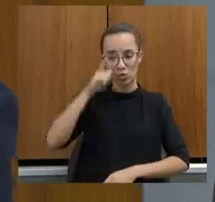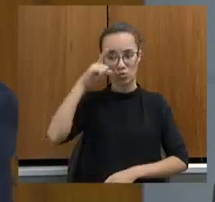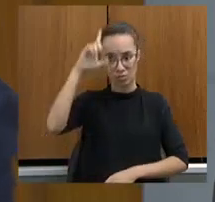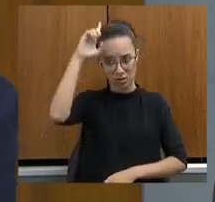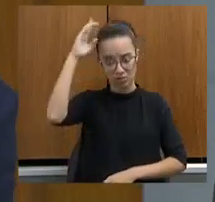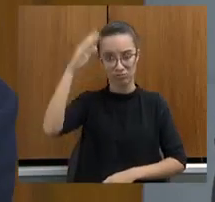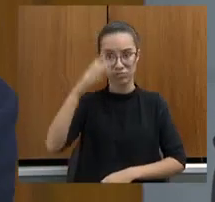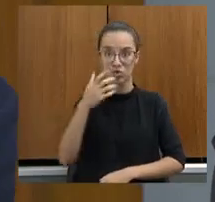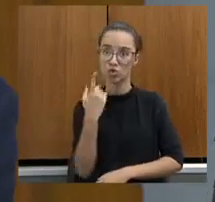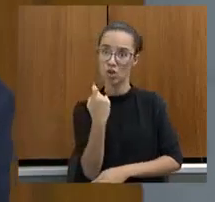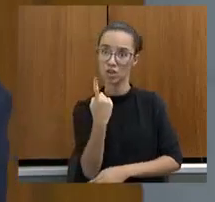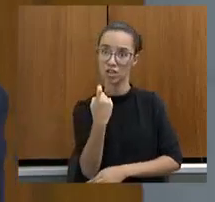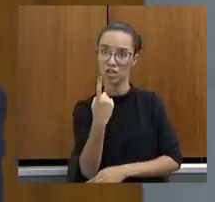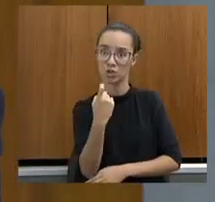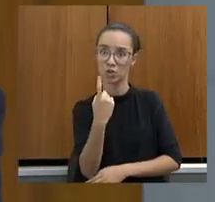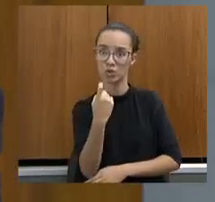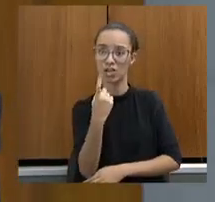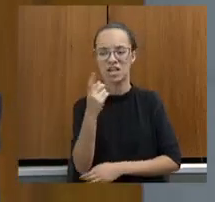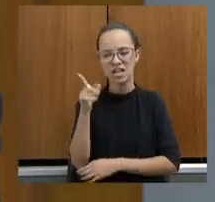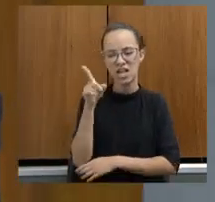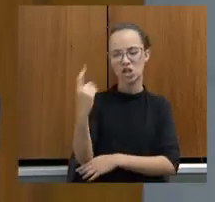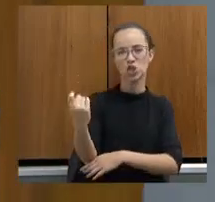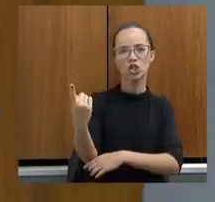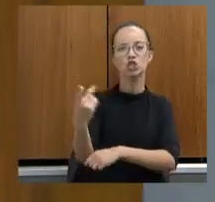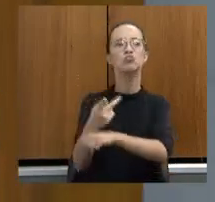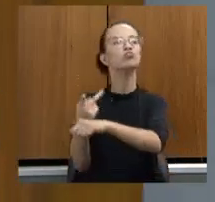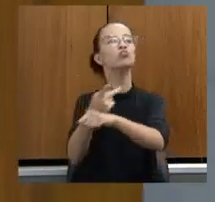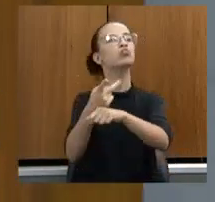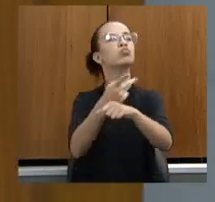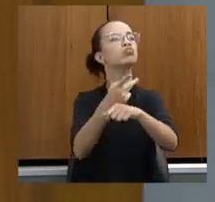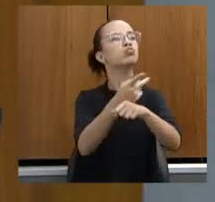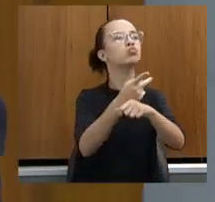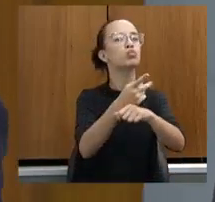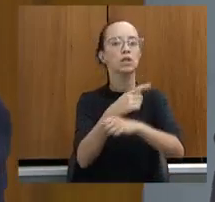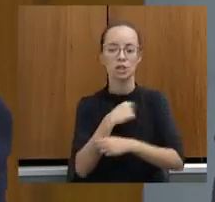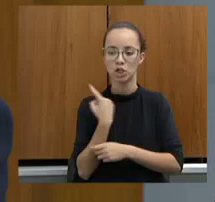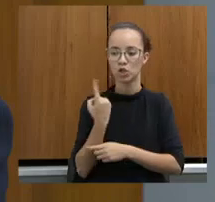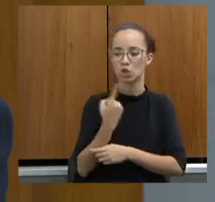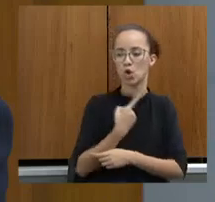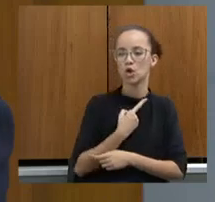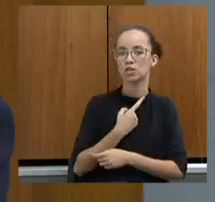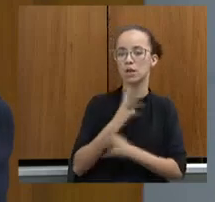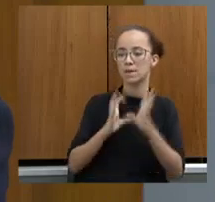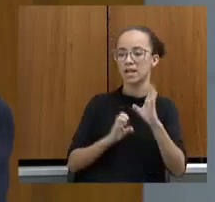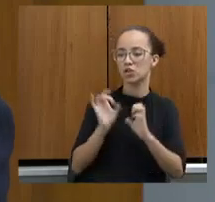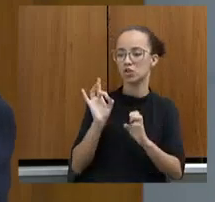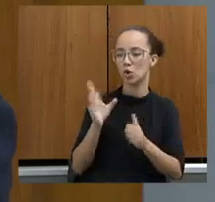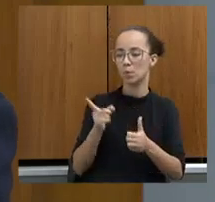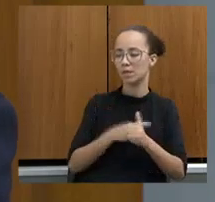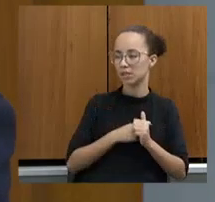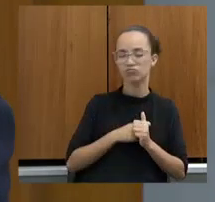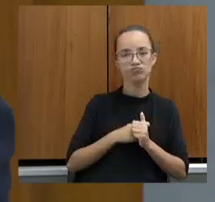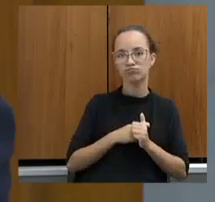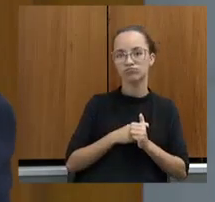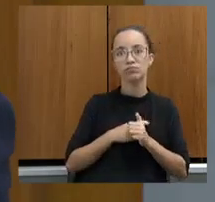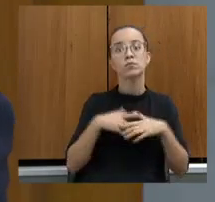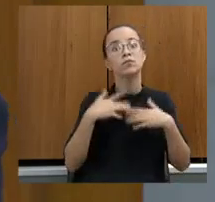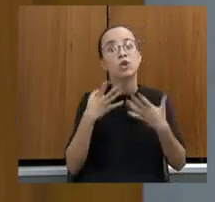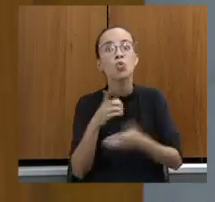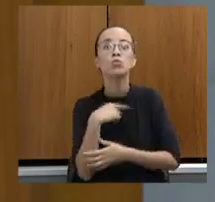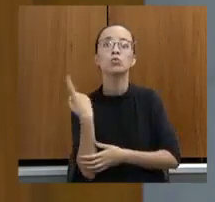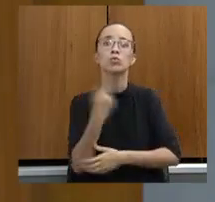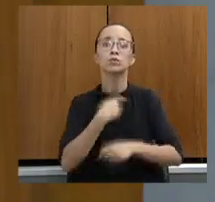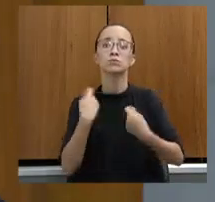que ele busca a receita onde ela tiver e nós só queremos brigar pela despesa então nós temos que